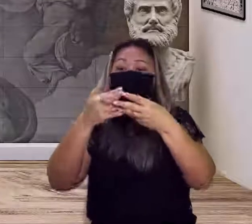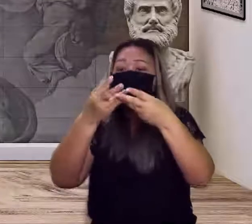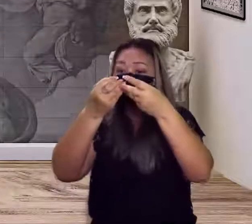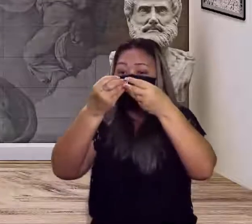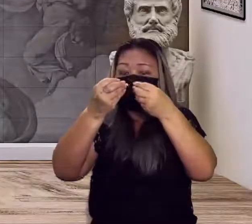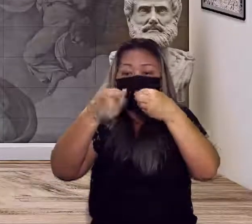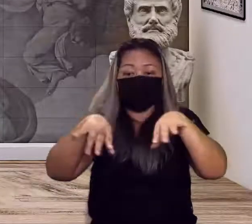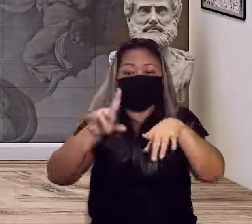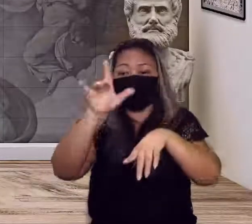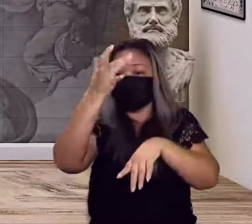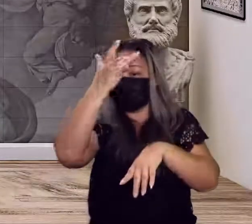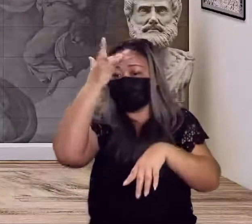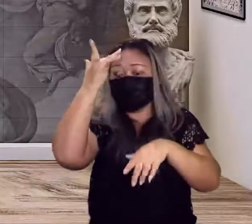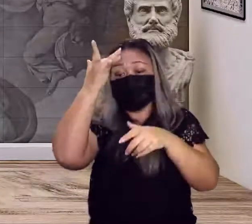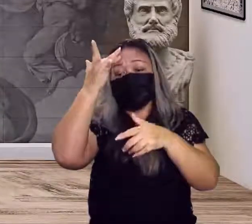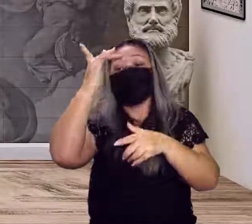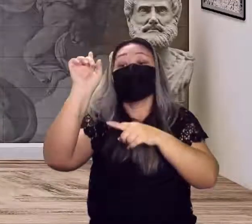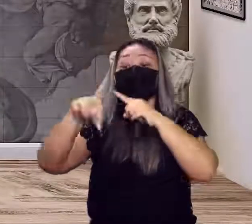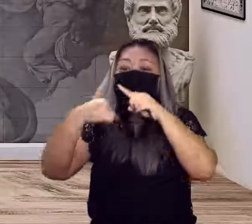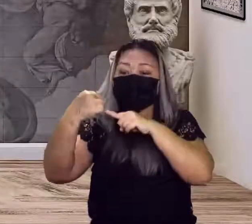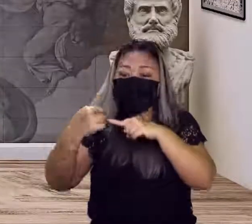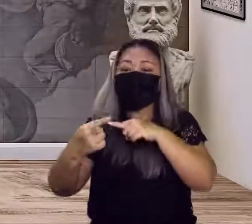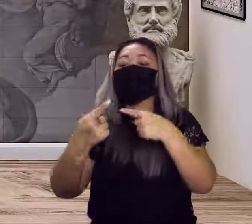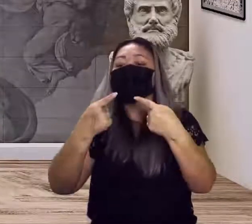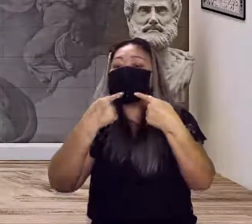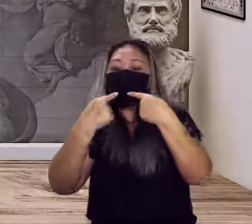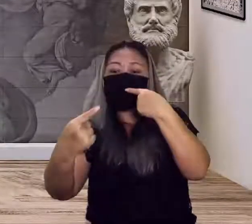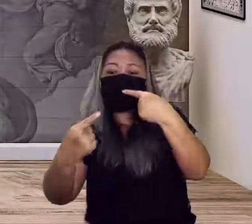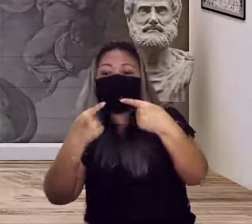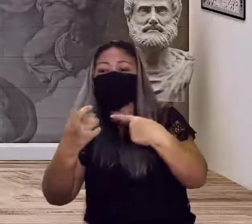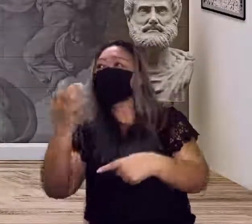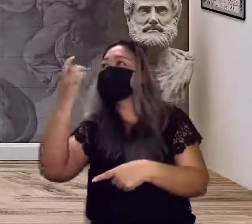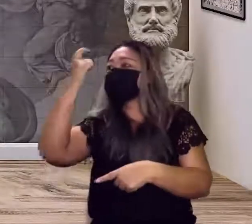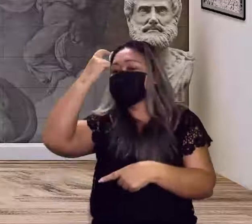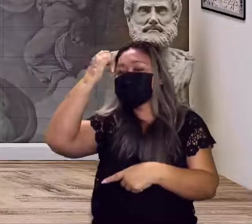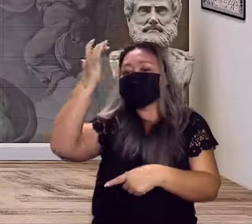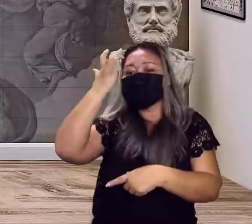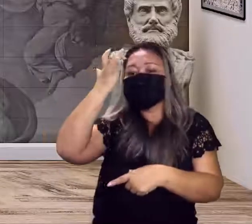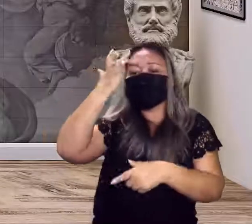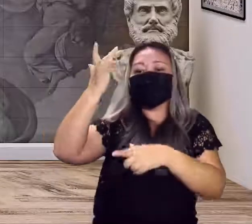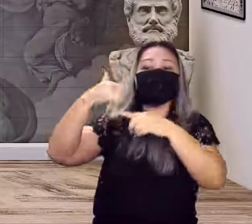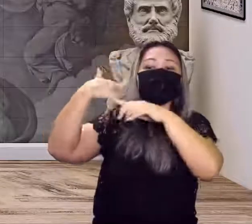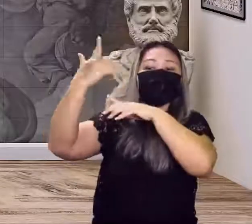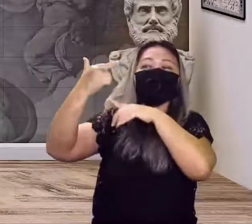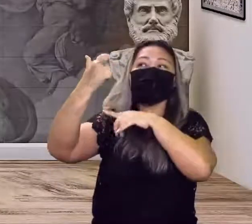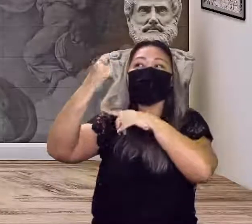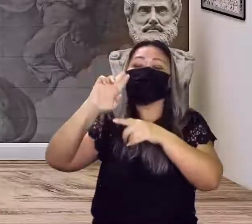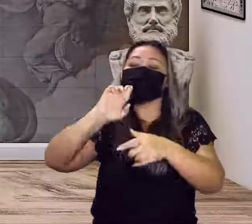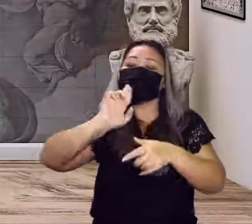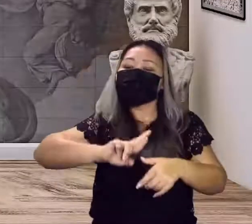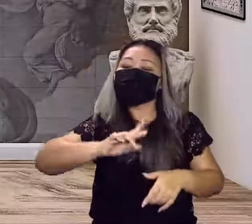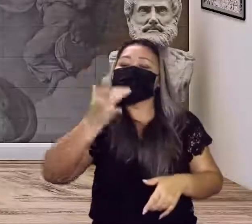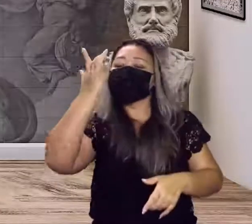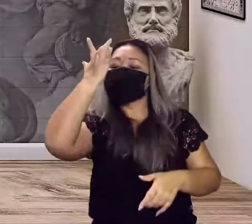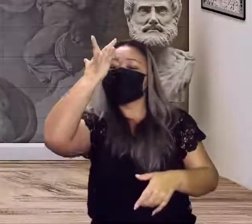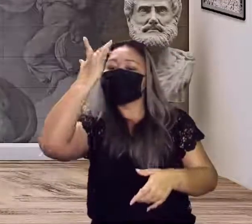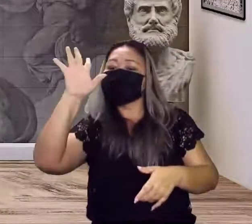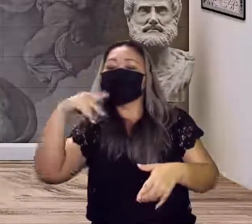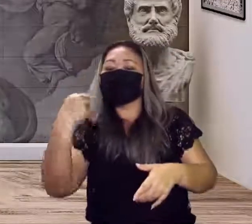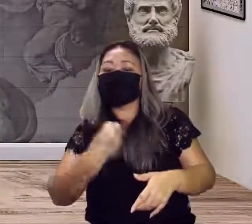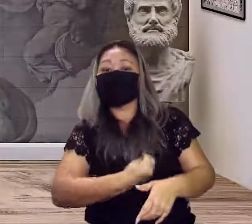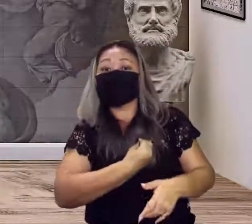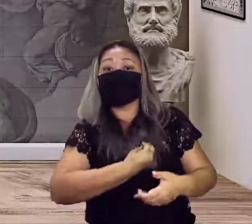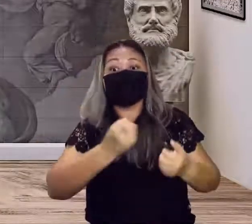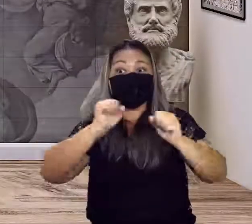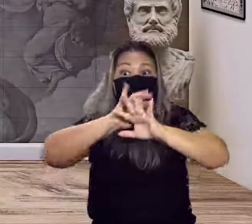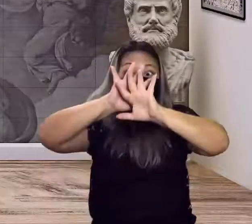mas uma crítica para amadurecer mais as ideias e as respostas serem mais maturas, né, para a nossa vida. Iluminar